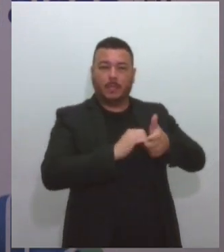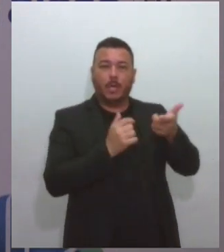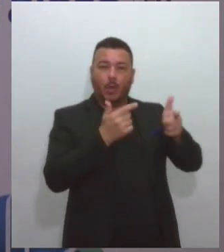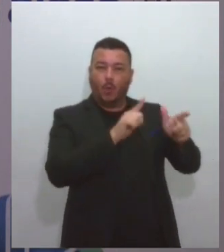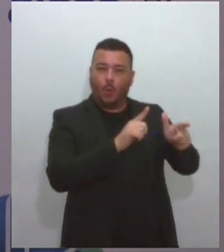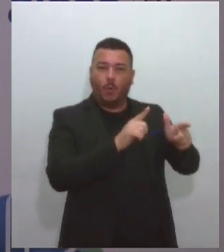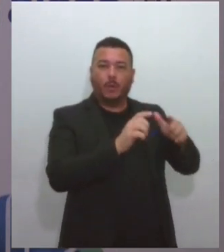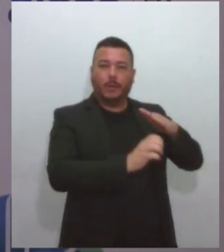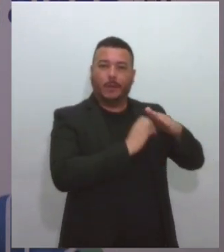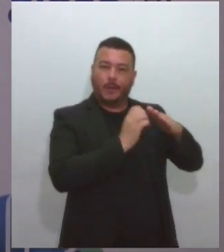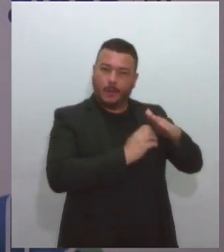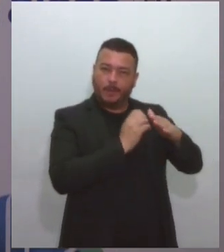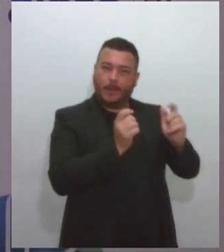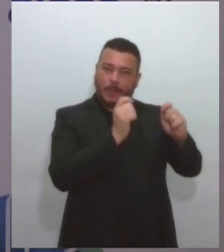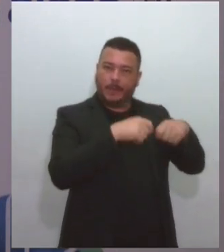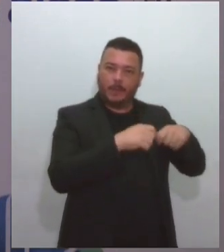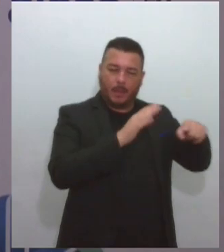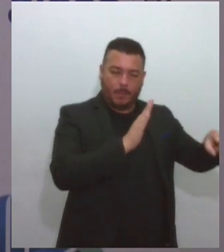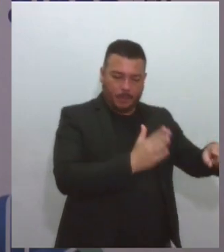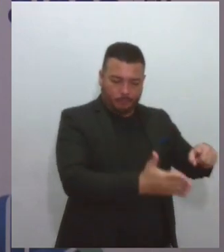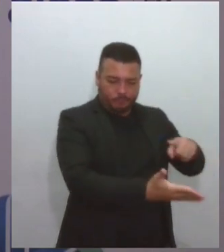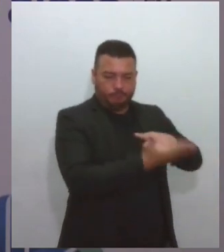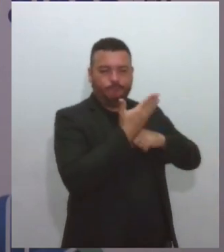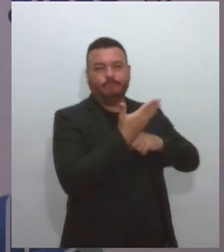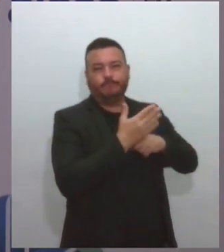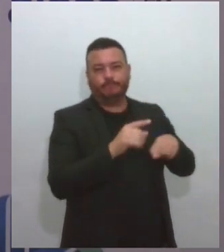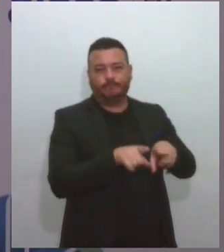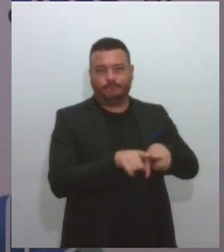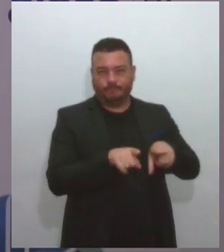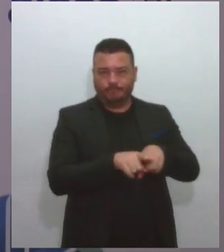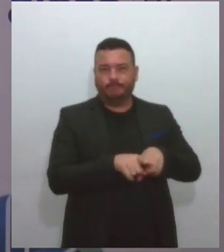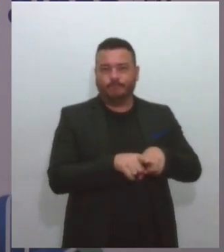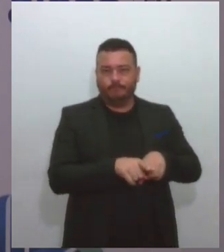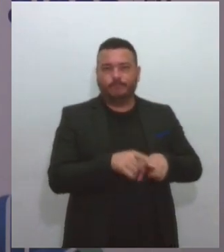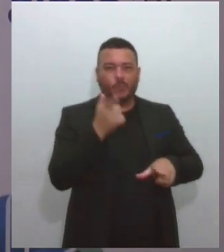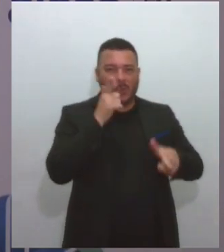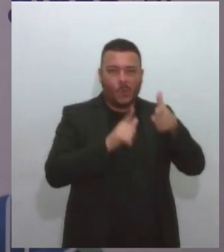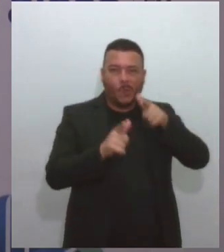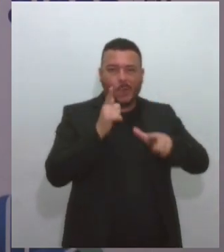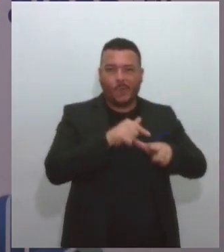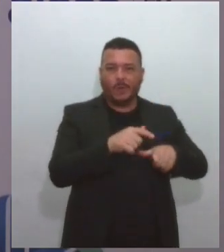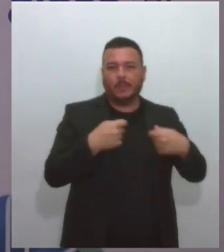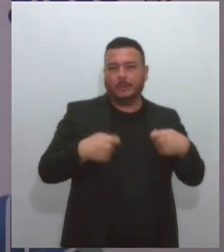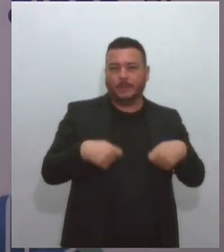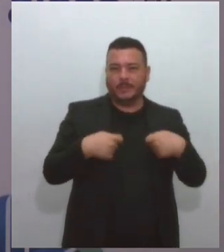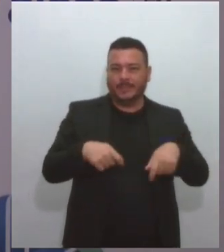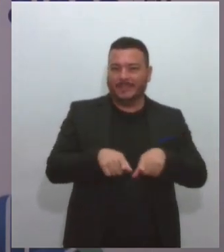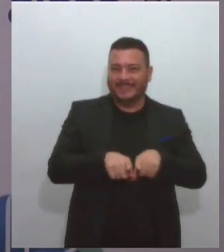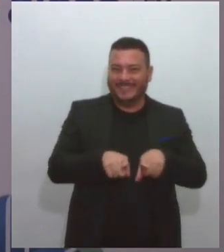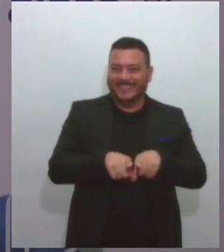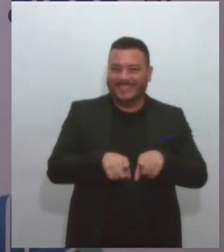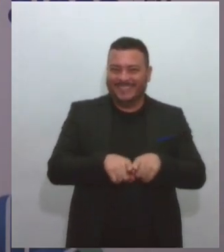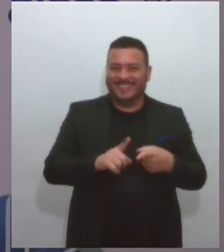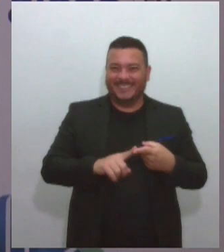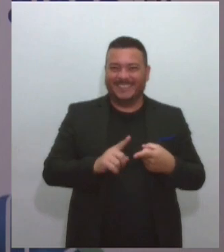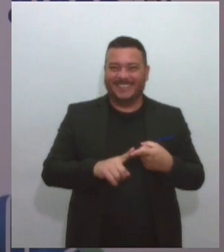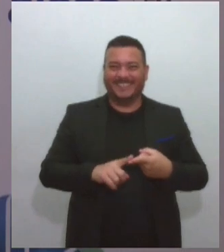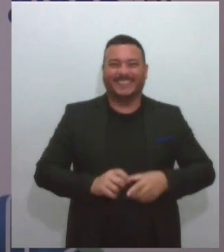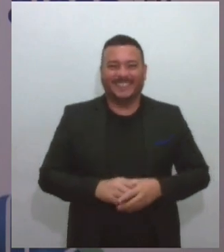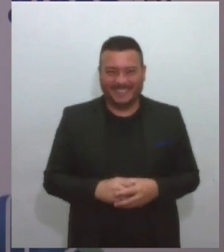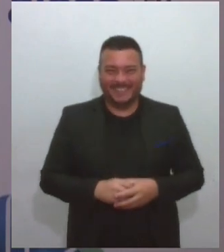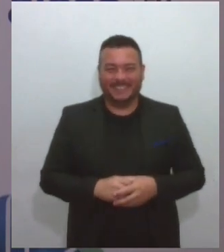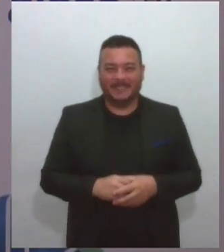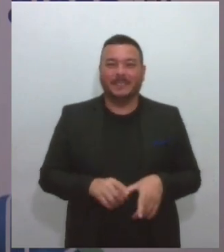da iniciativa privada que pudesse fazer os aportes e os investimentos necessários, trazendo mais modernização, trazendo tecnologia